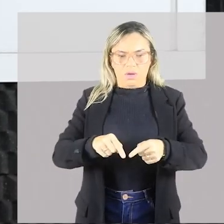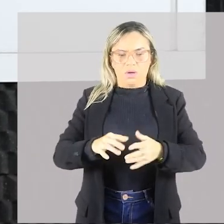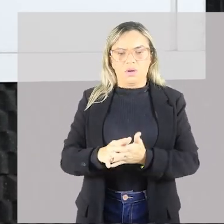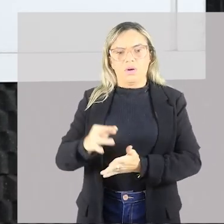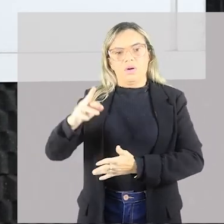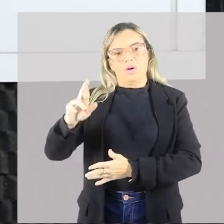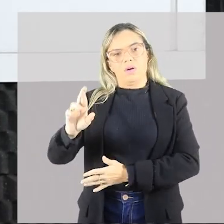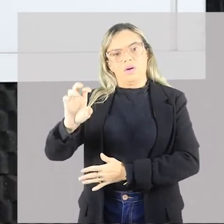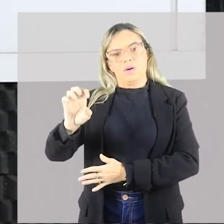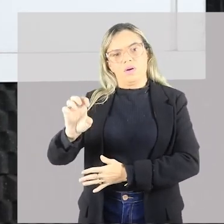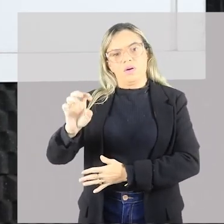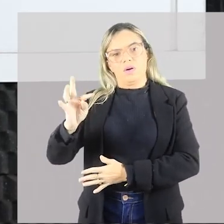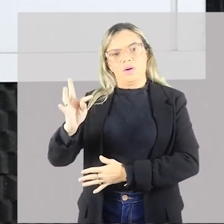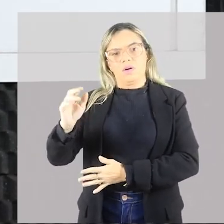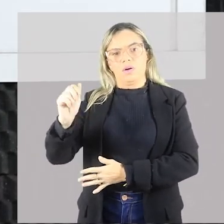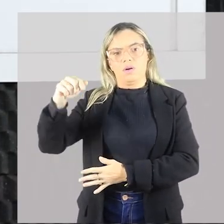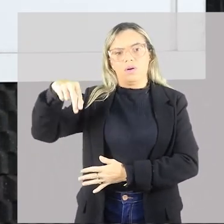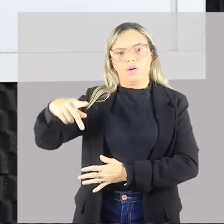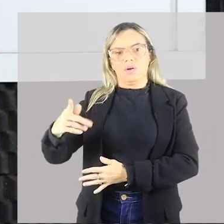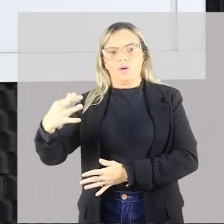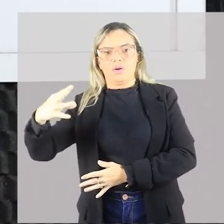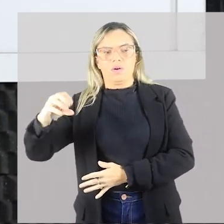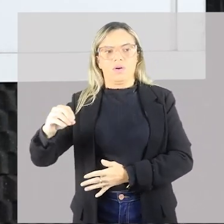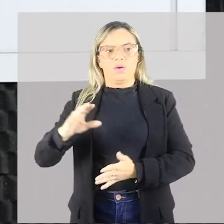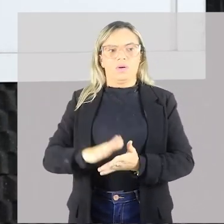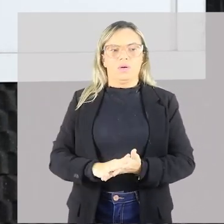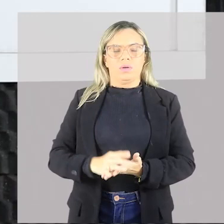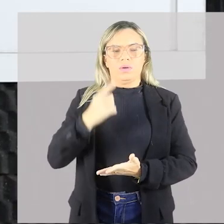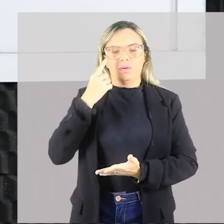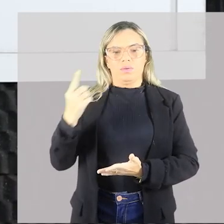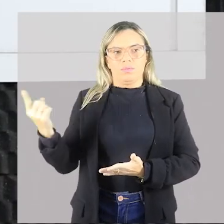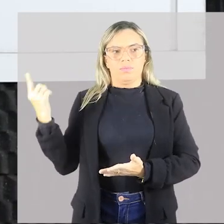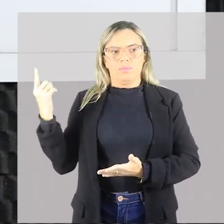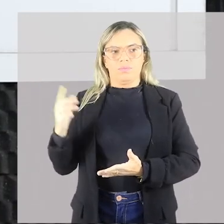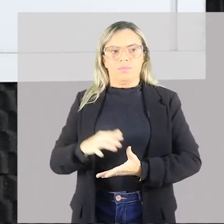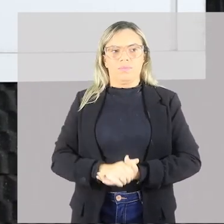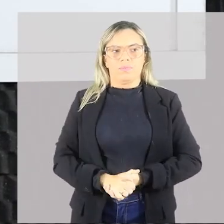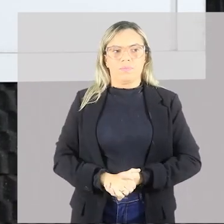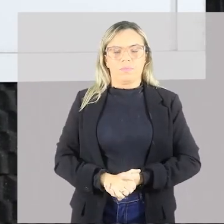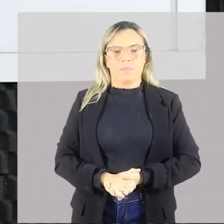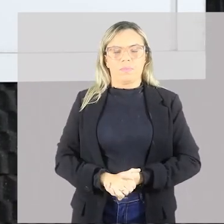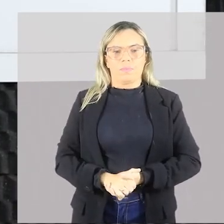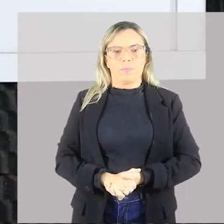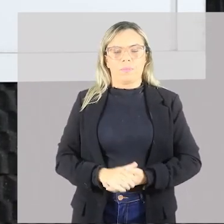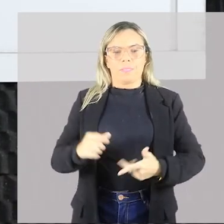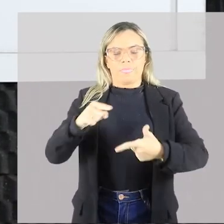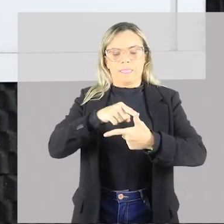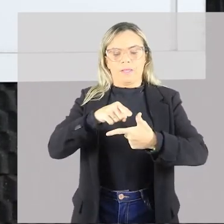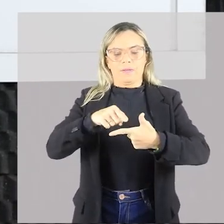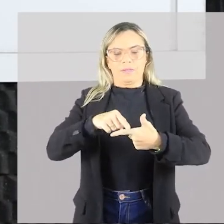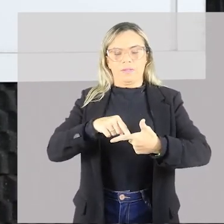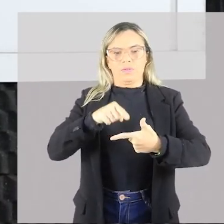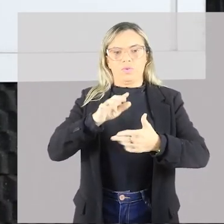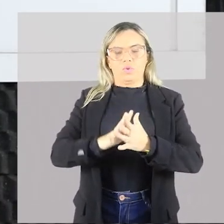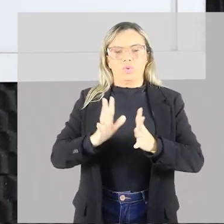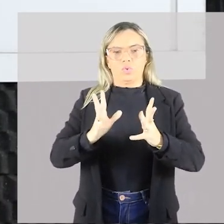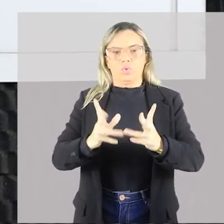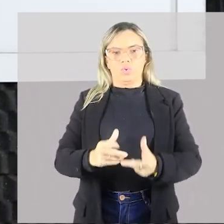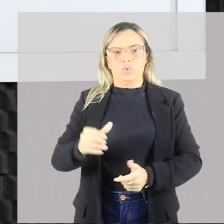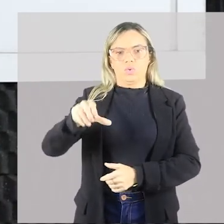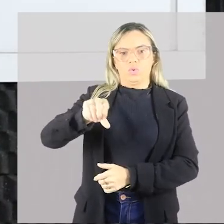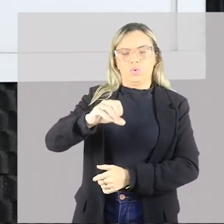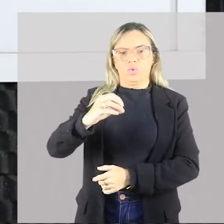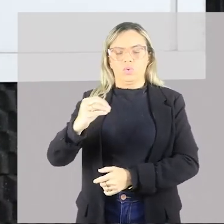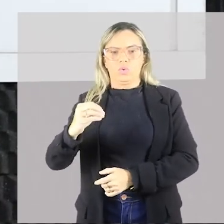Então, esse prisma que a base dele é um retângulo, ele é chamado de paralelepípedo. Ah, professor,